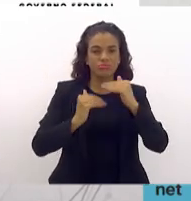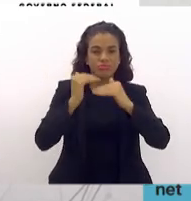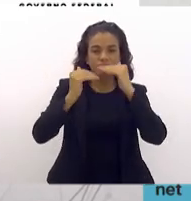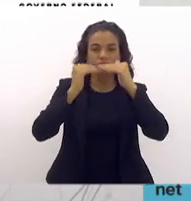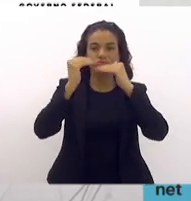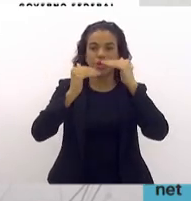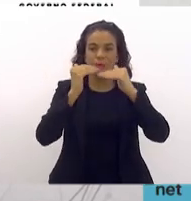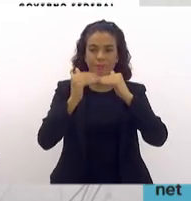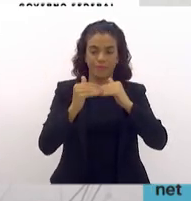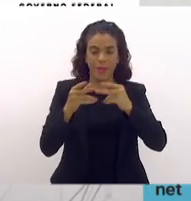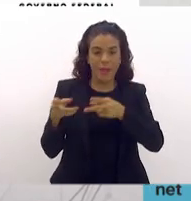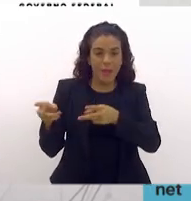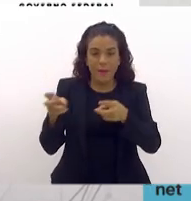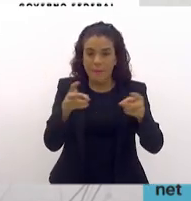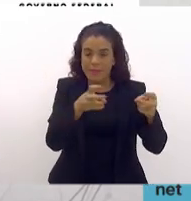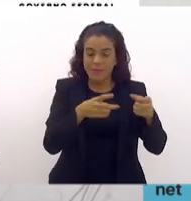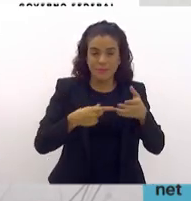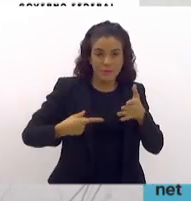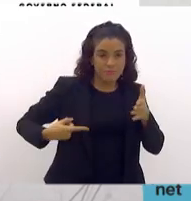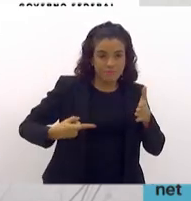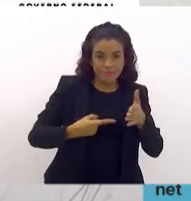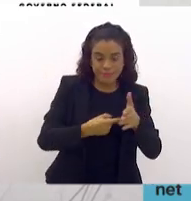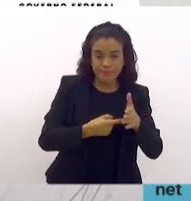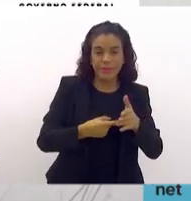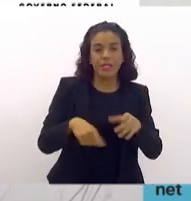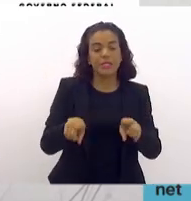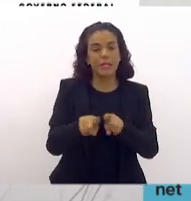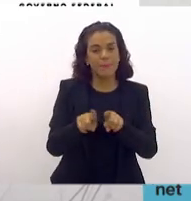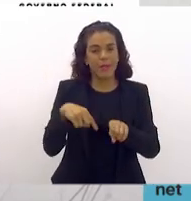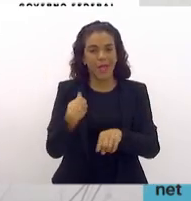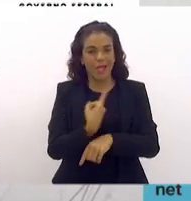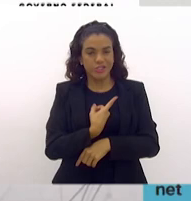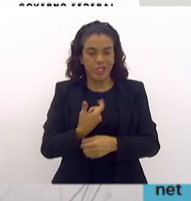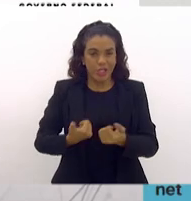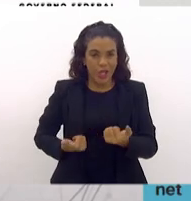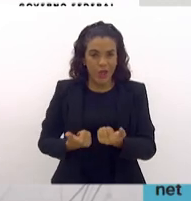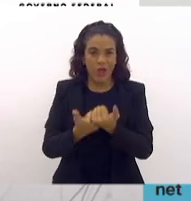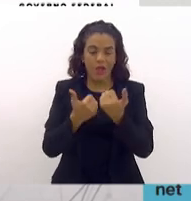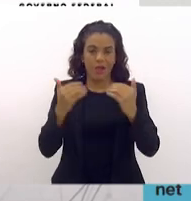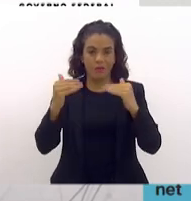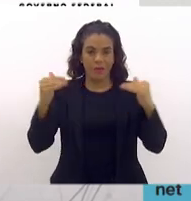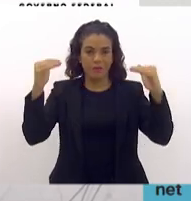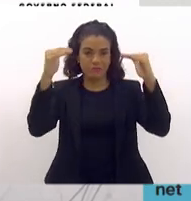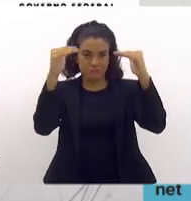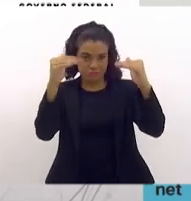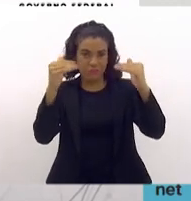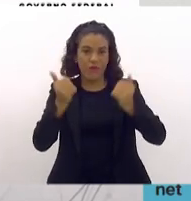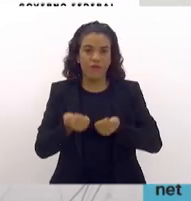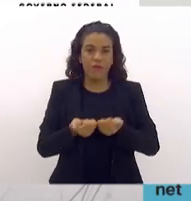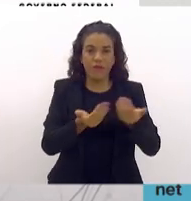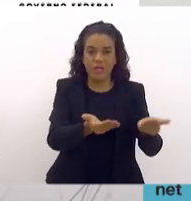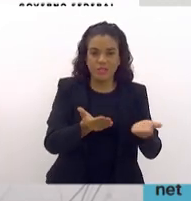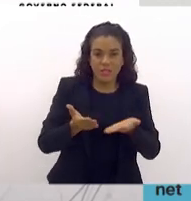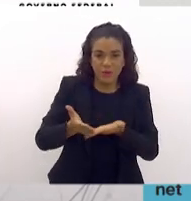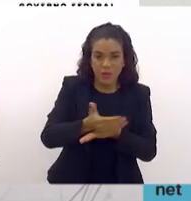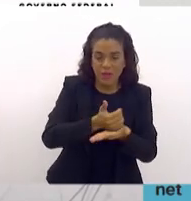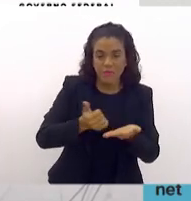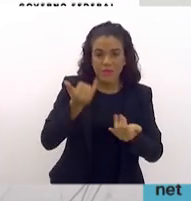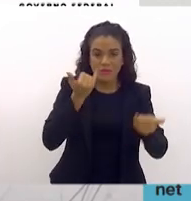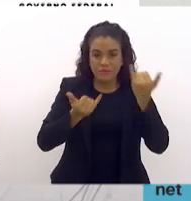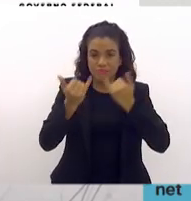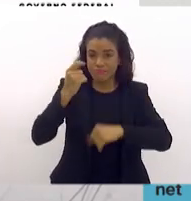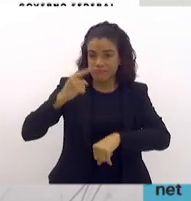tecnológica de recepção dessas denúncias, e a gente coopera com as autoridades, fornecendo uma base de dados acessível em tempo